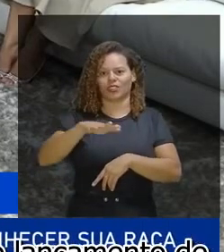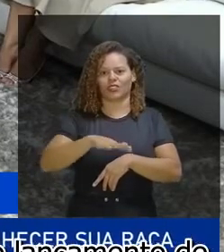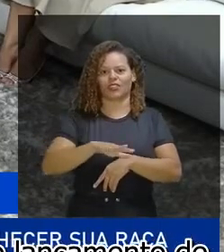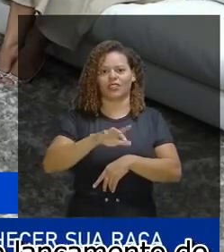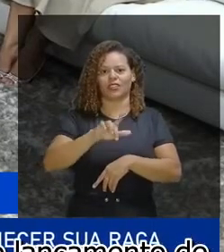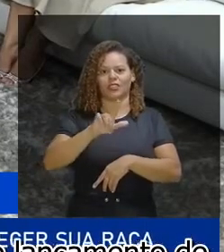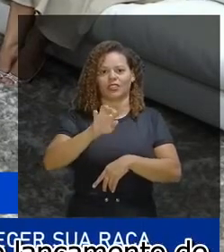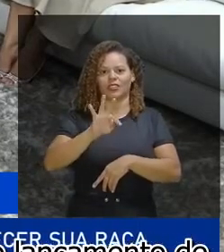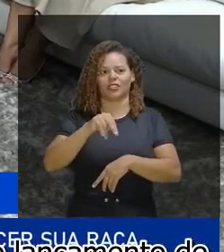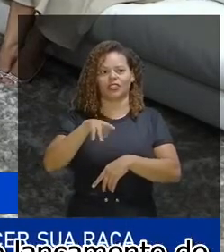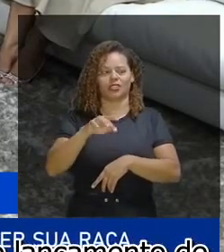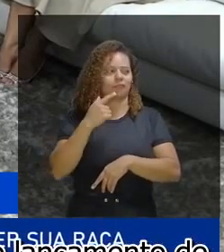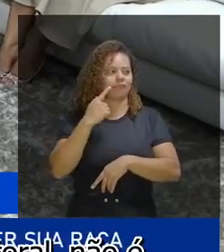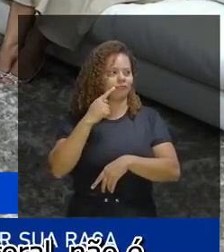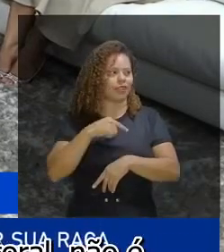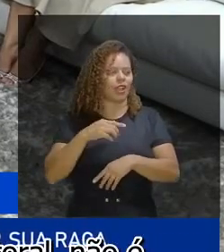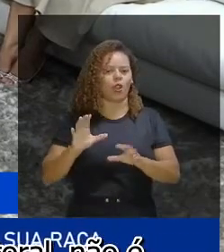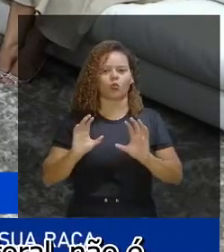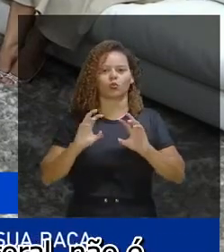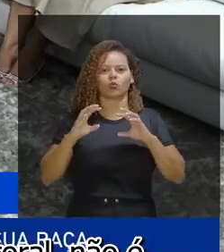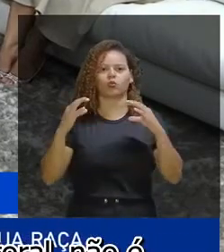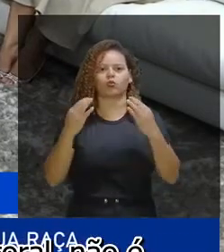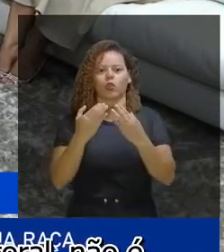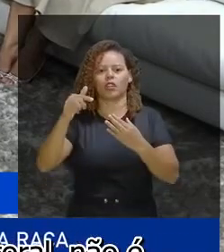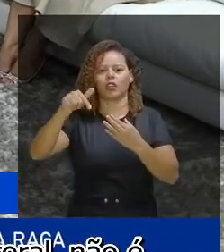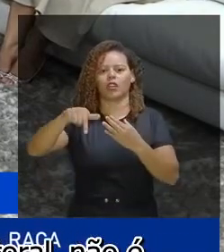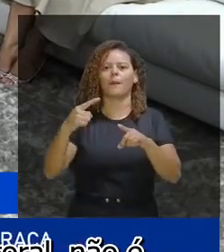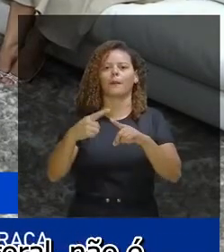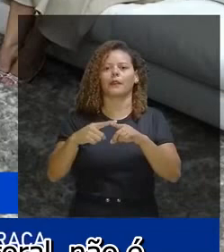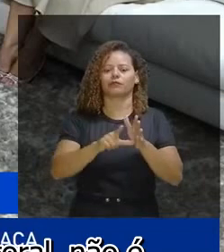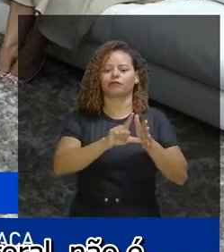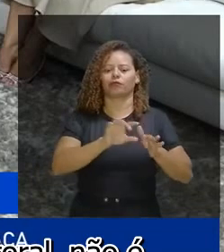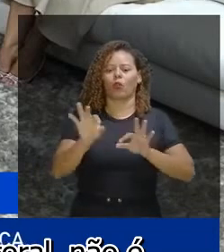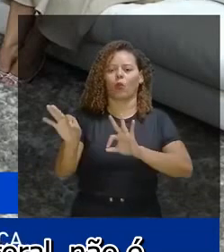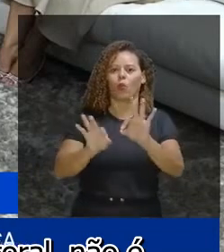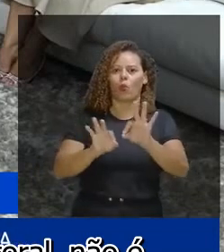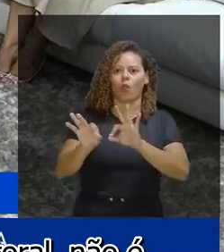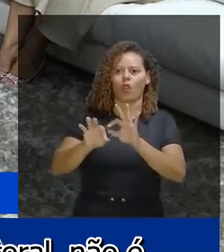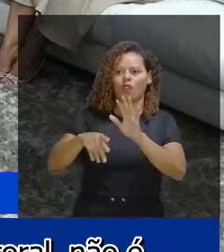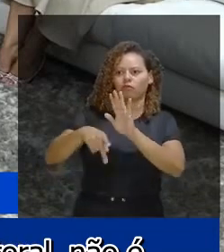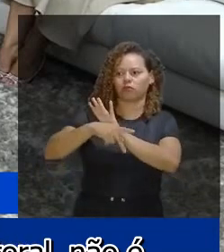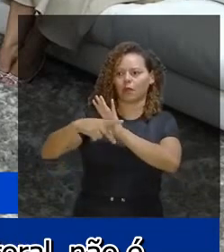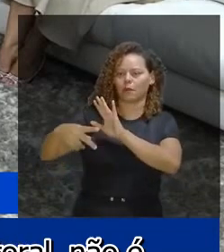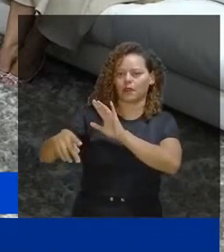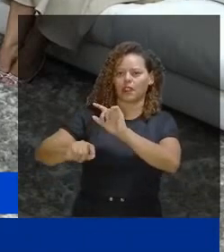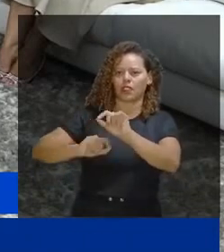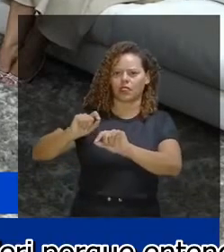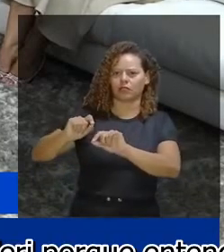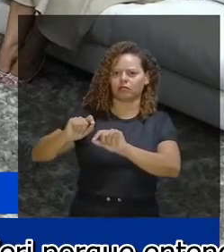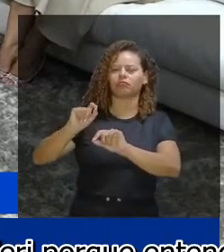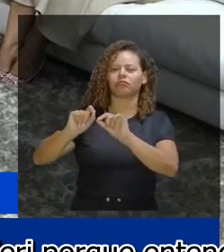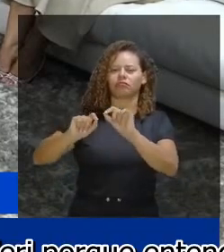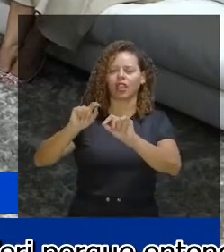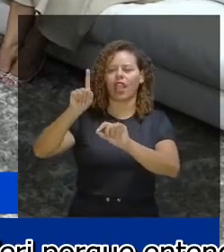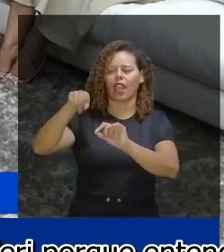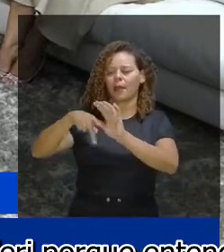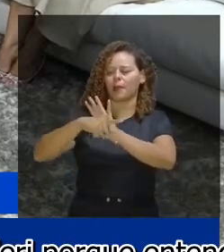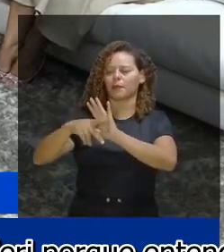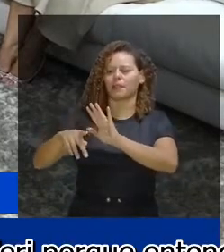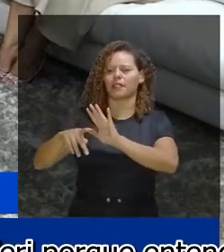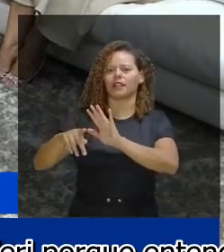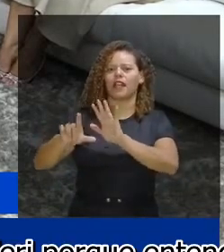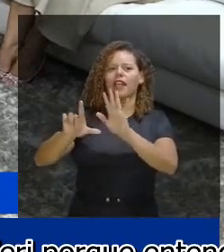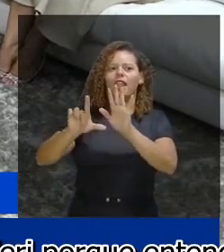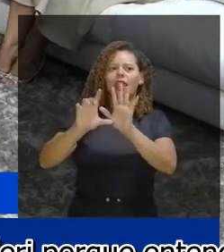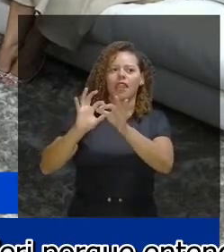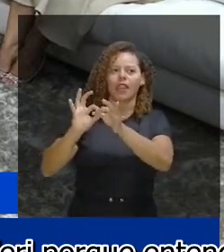essa congregação, o lançamento de um projeto que é um projeto que não é da Justiça Eleitoral, não é. Esse projeto é da União